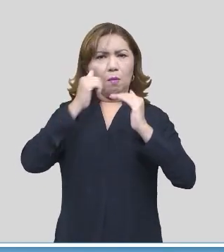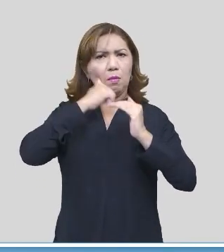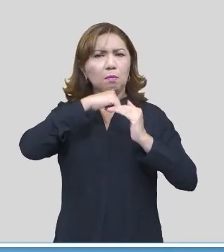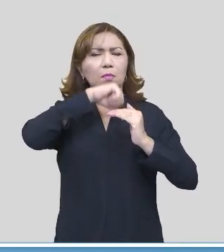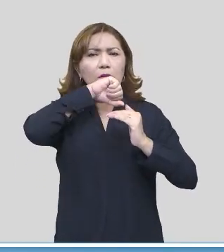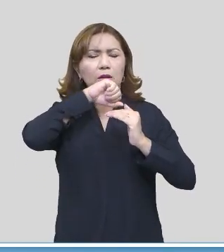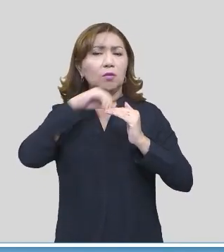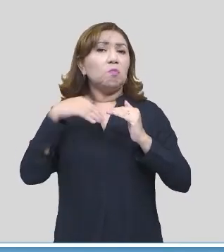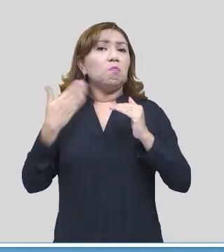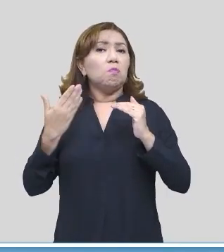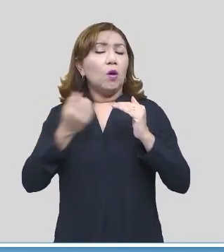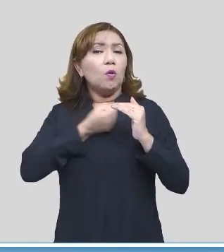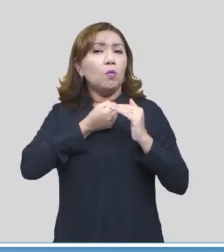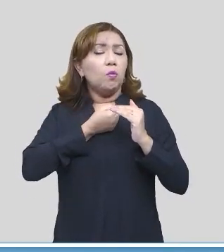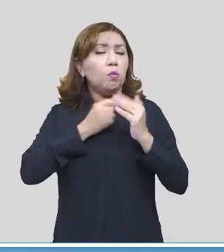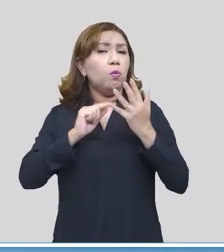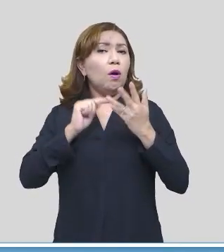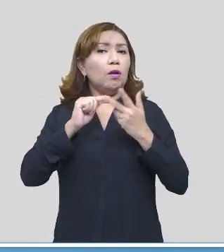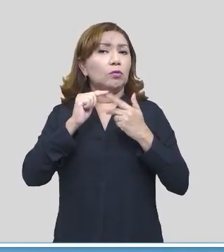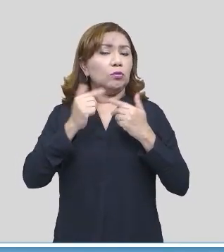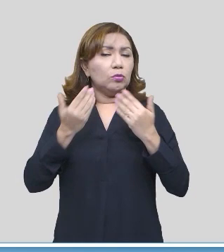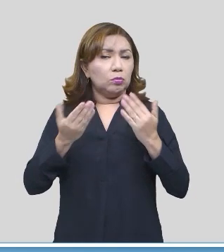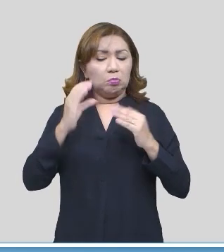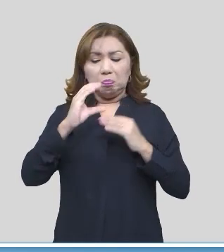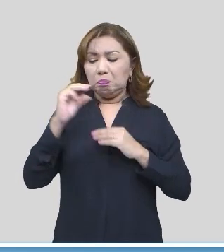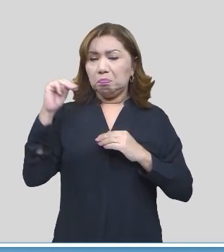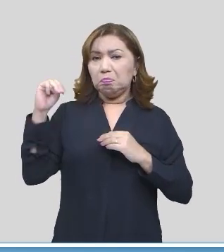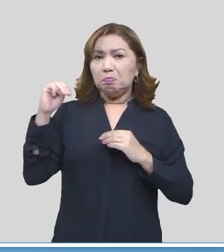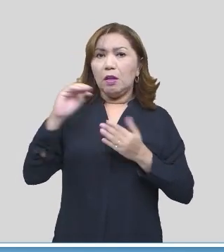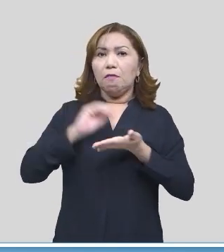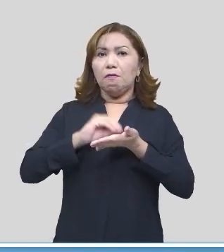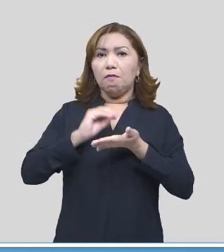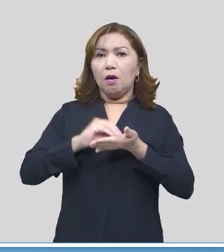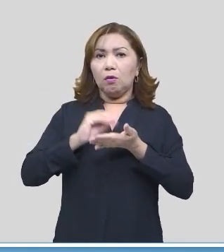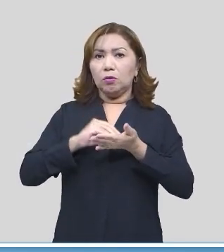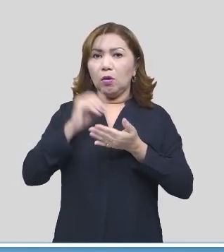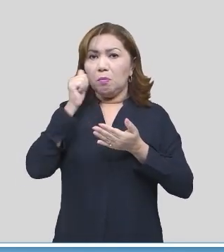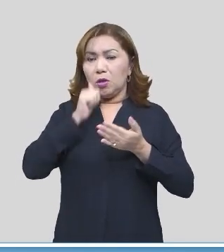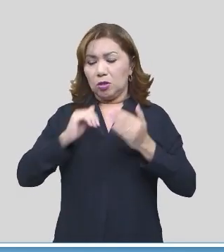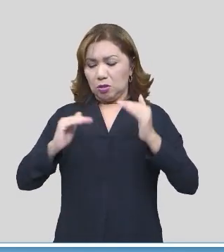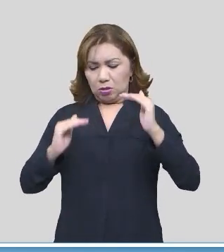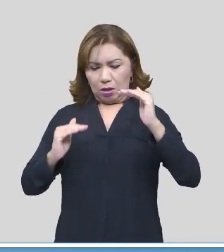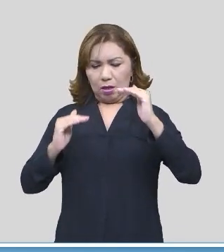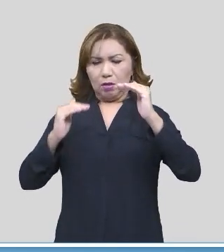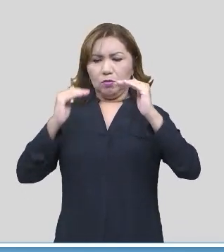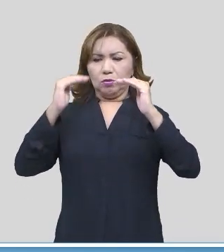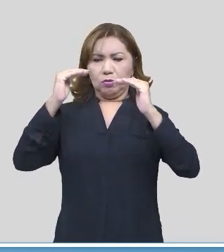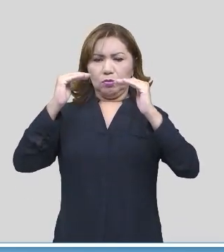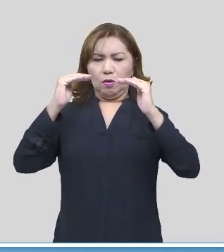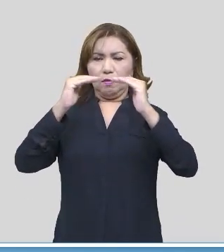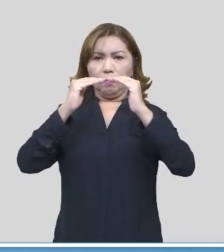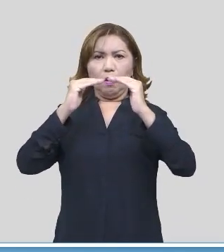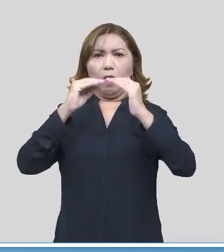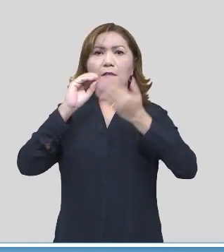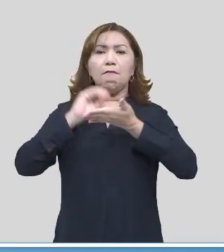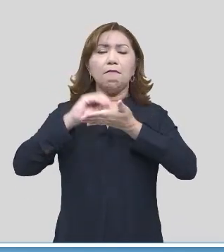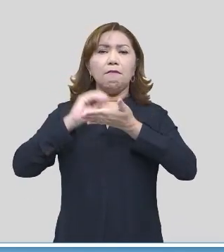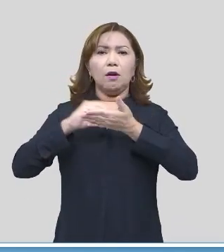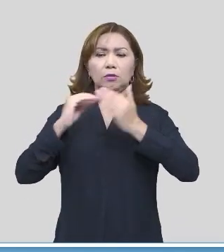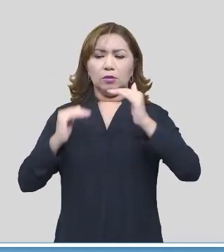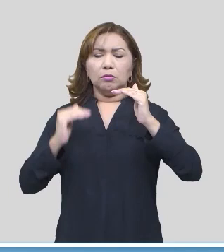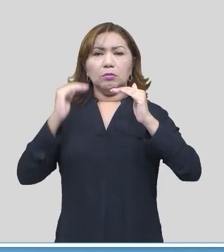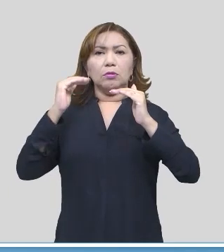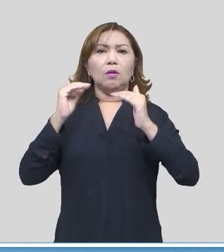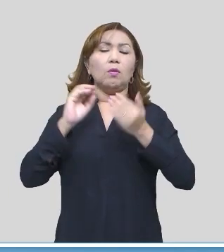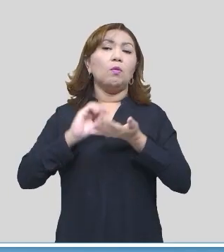mãe? Quantos centímetros faltam para Sara chegar à altura da